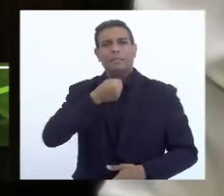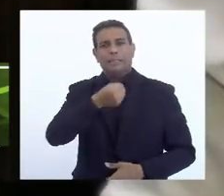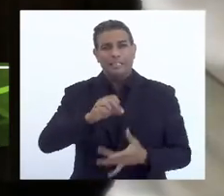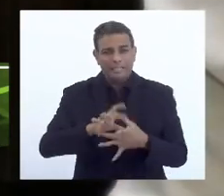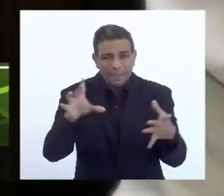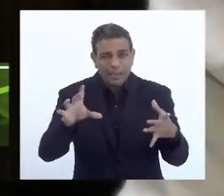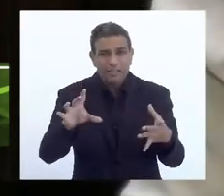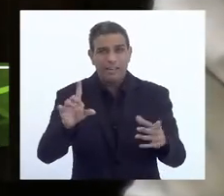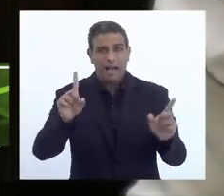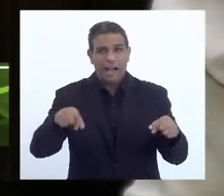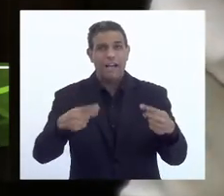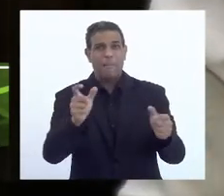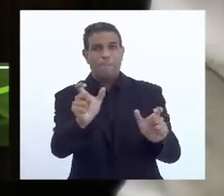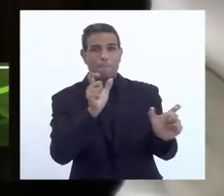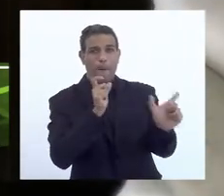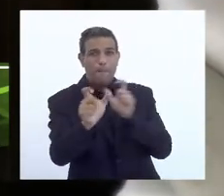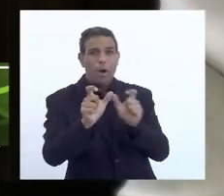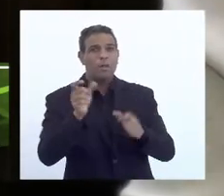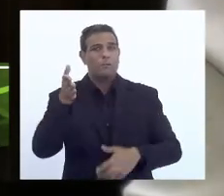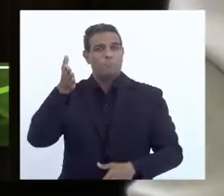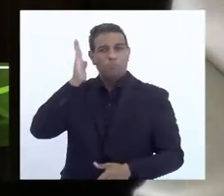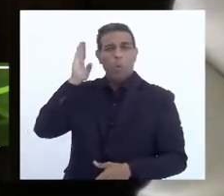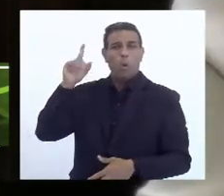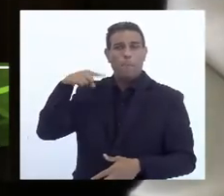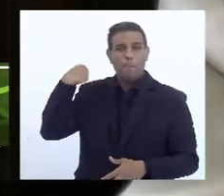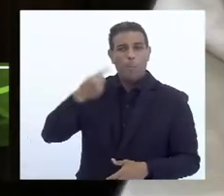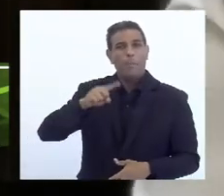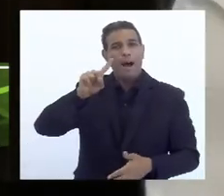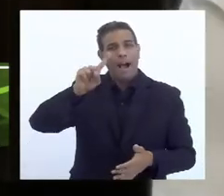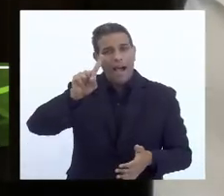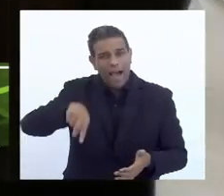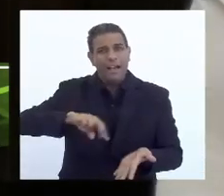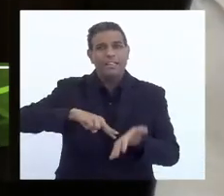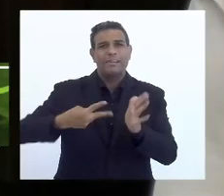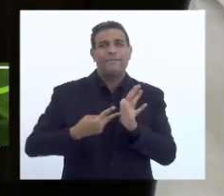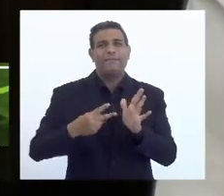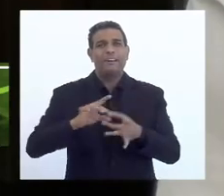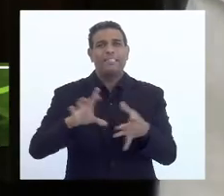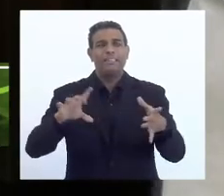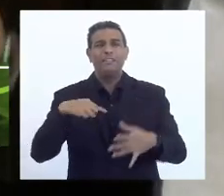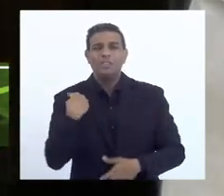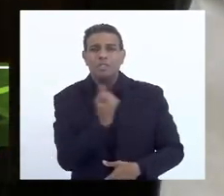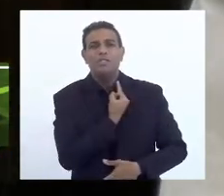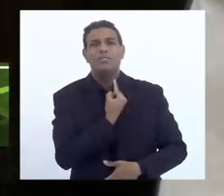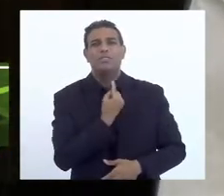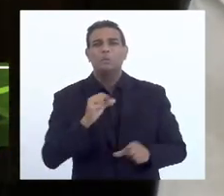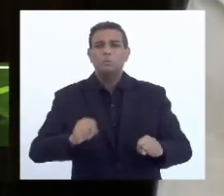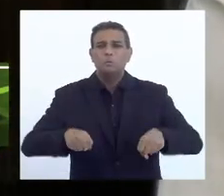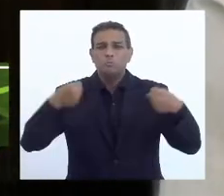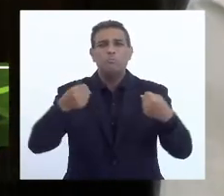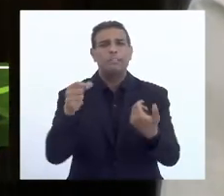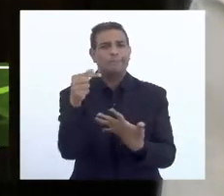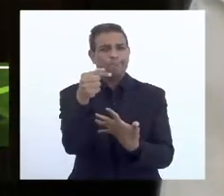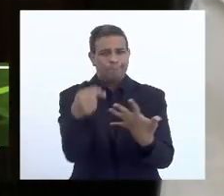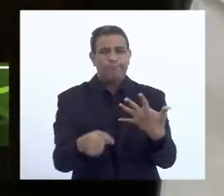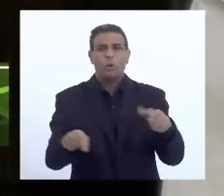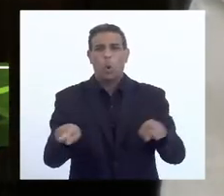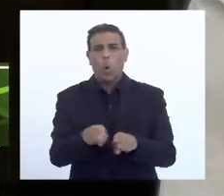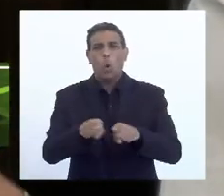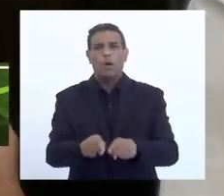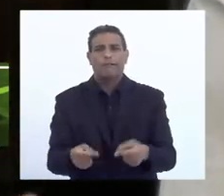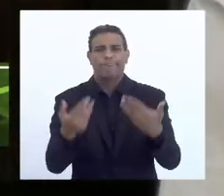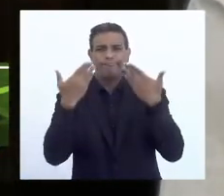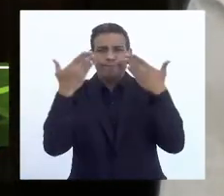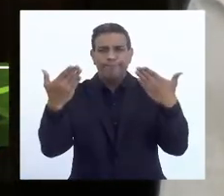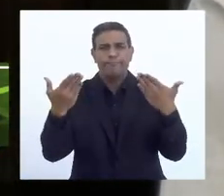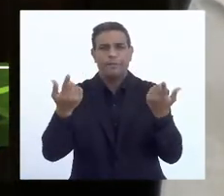democracia. Se é xingada de burra, de louca, não é democracia. E a nossa tarefa para fortalecer a democracia é ampliar